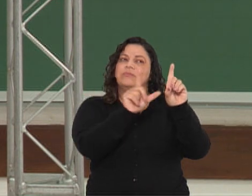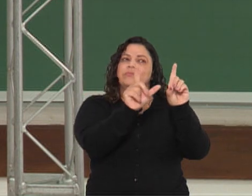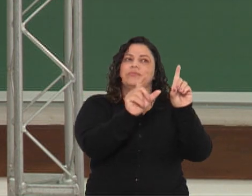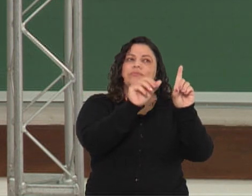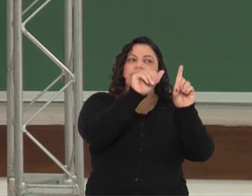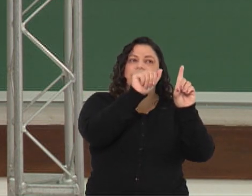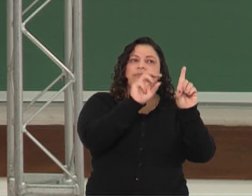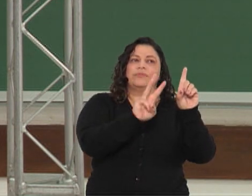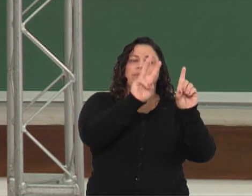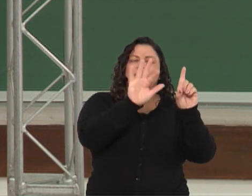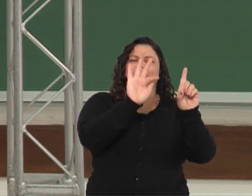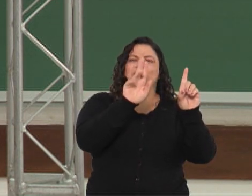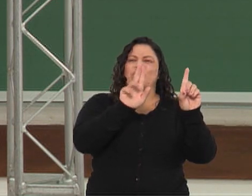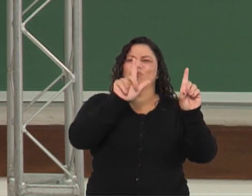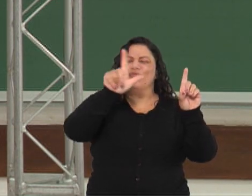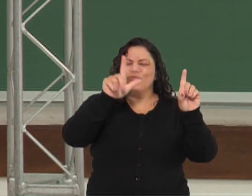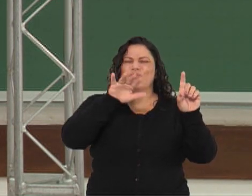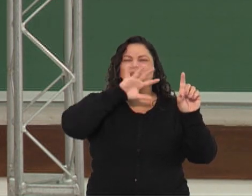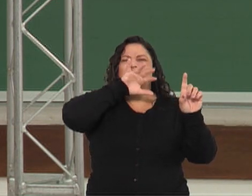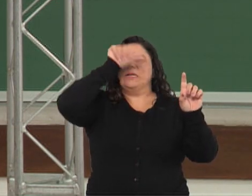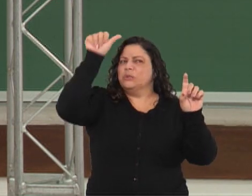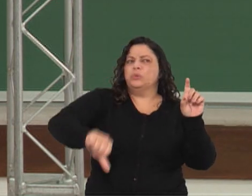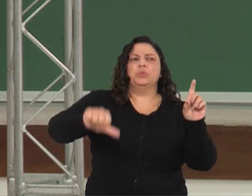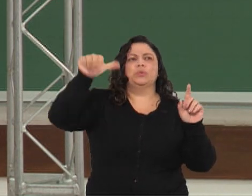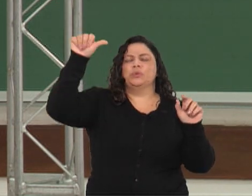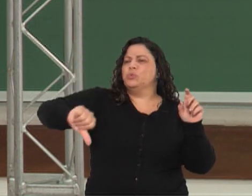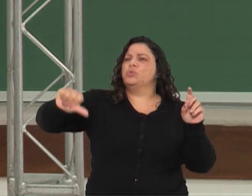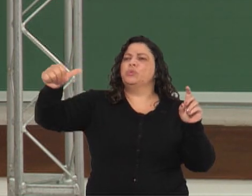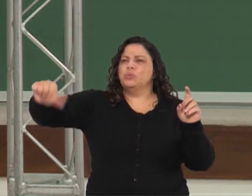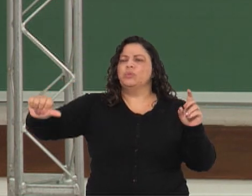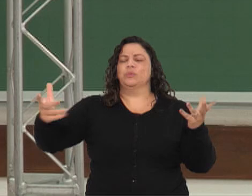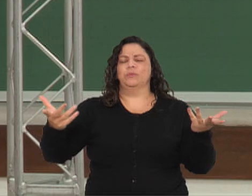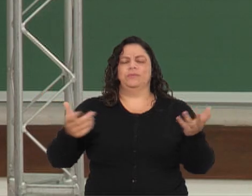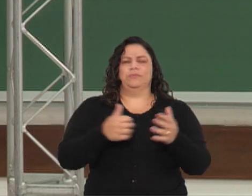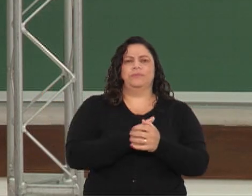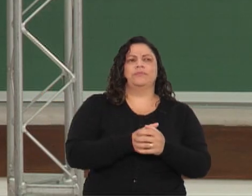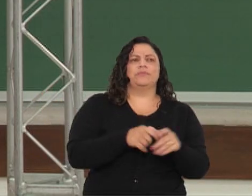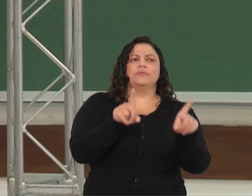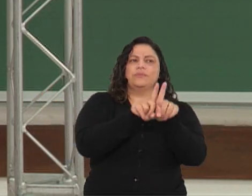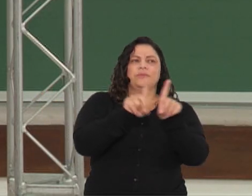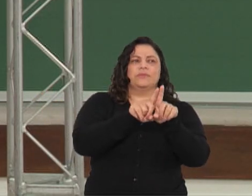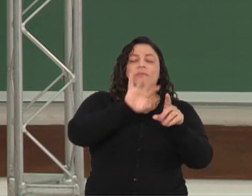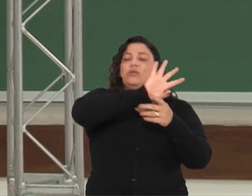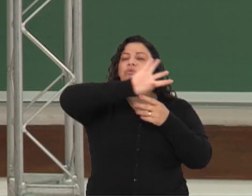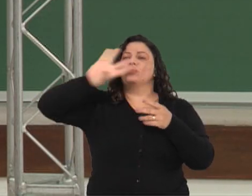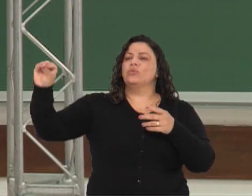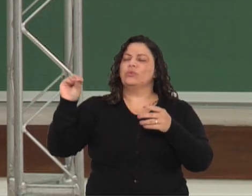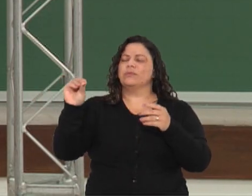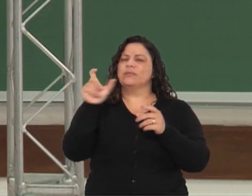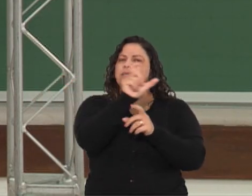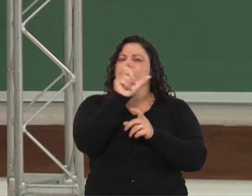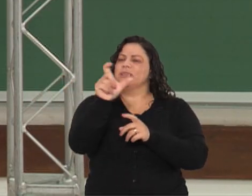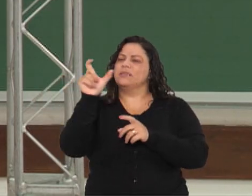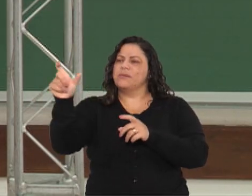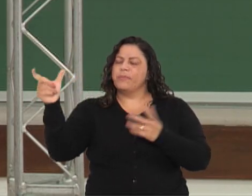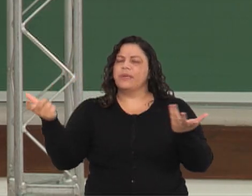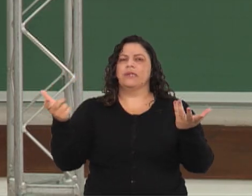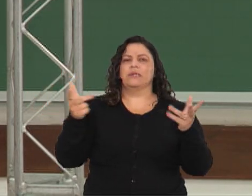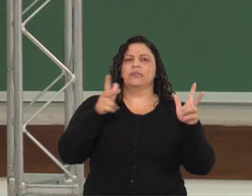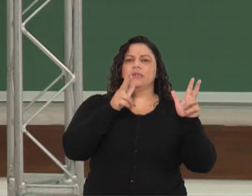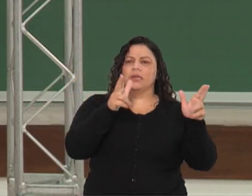texto? Olha, tá um dia bonito, it's a beautiful day, e no finalzinho diz ali, everybody's having a good time.